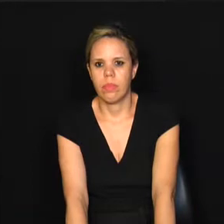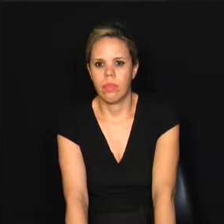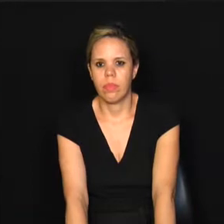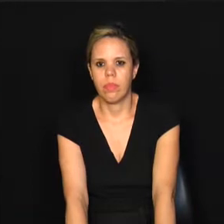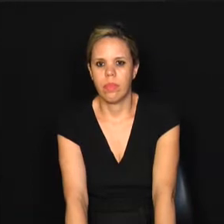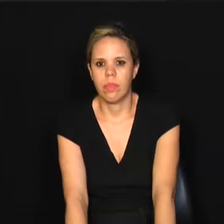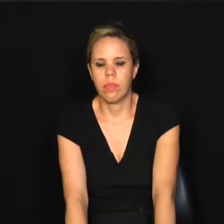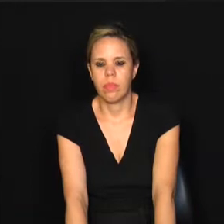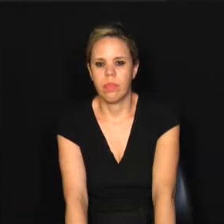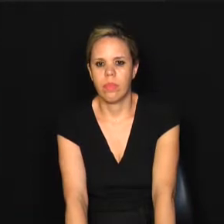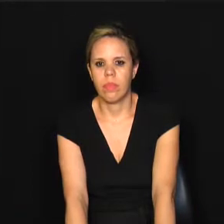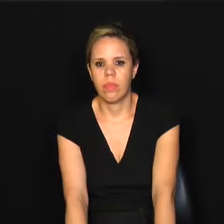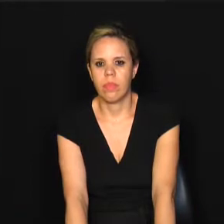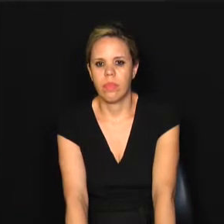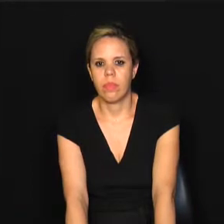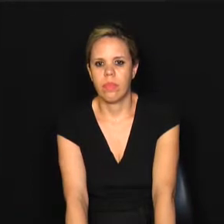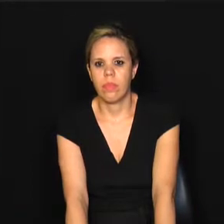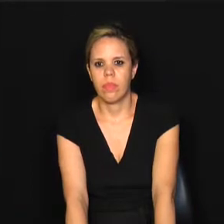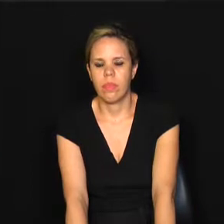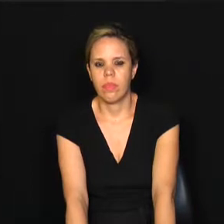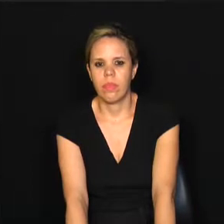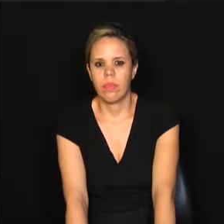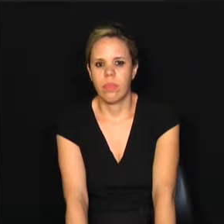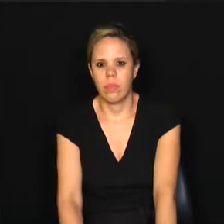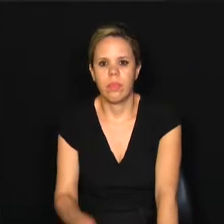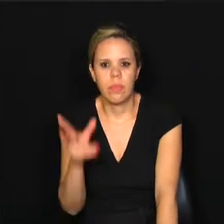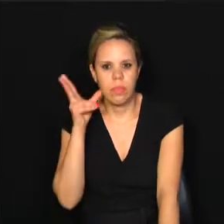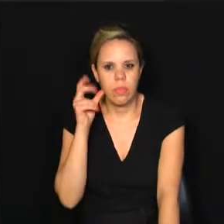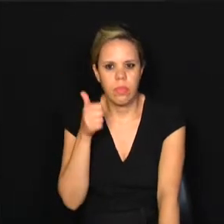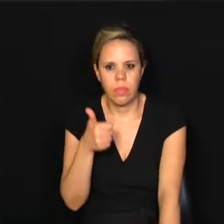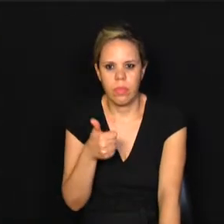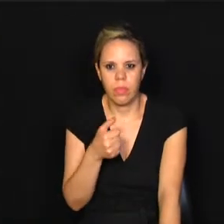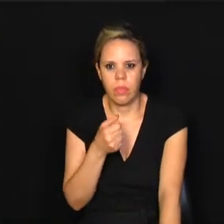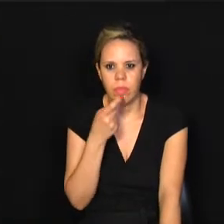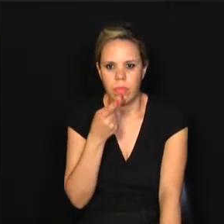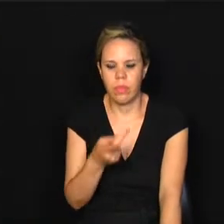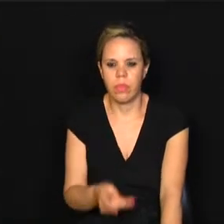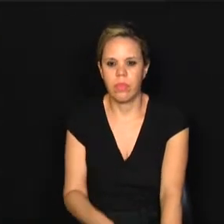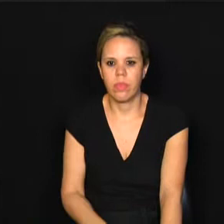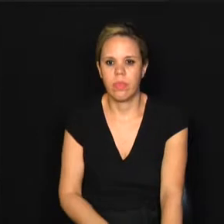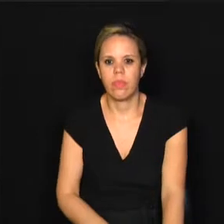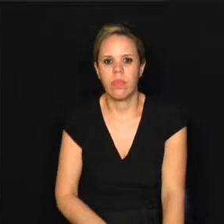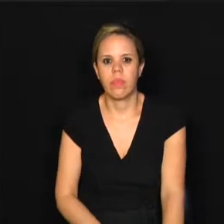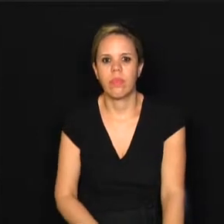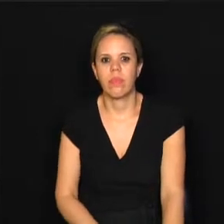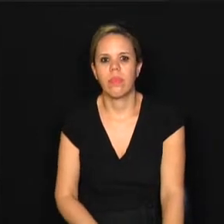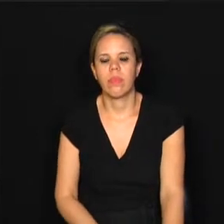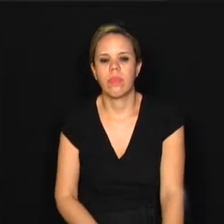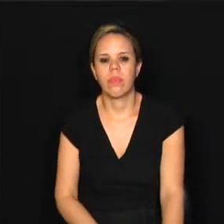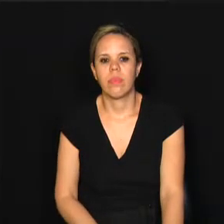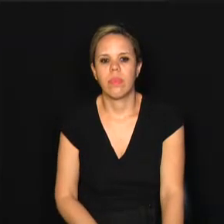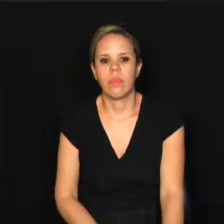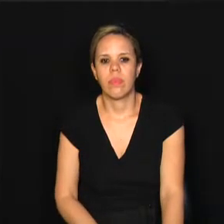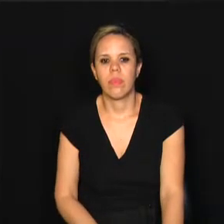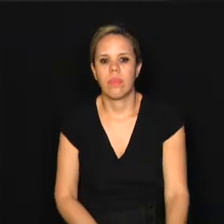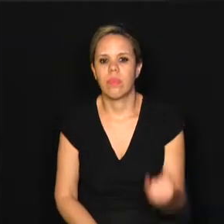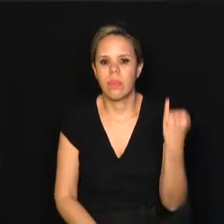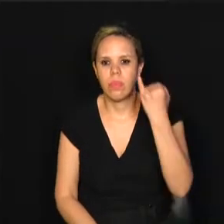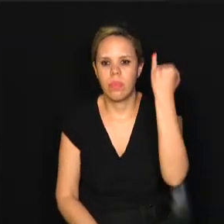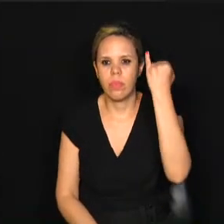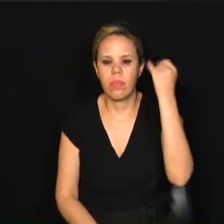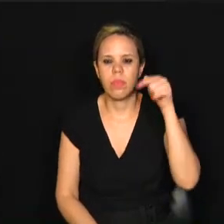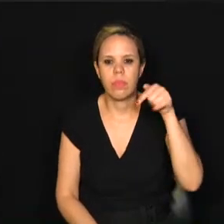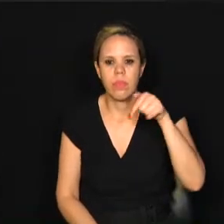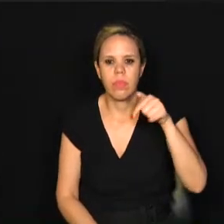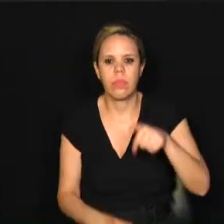Foi pelo... Nós estamos ouvindo a senhora. Dona Sebastiana é uma liderança importante aqui, lá